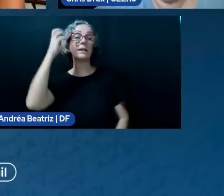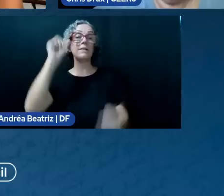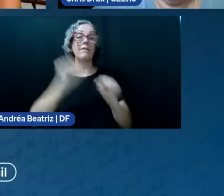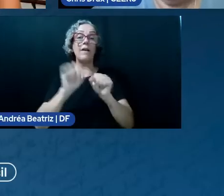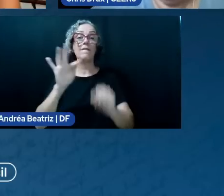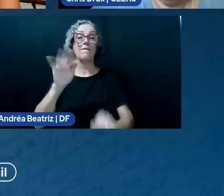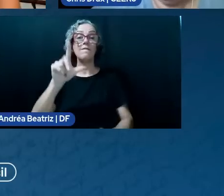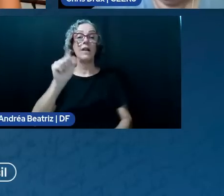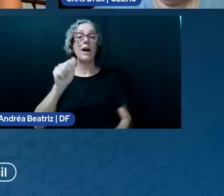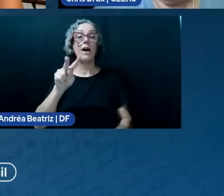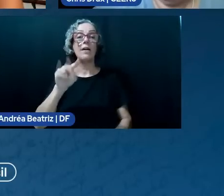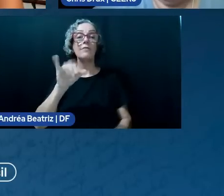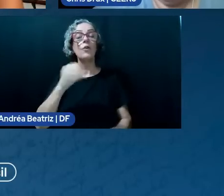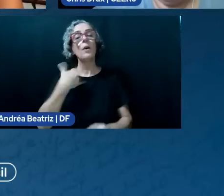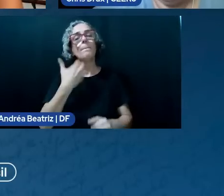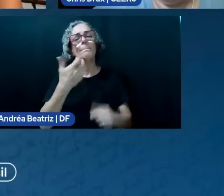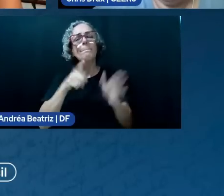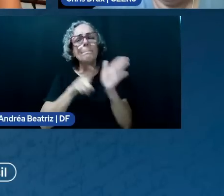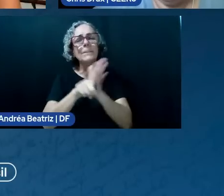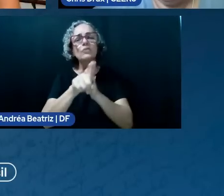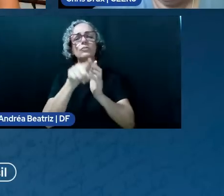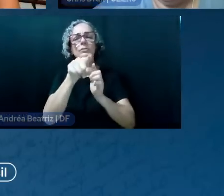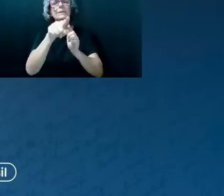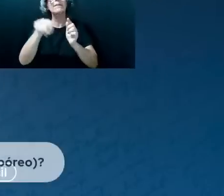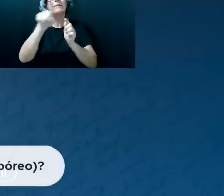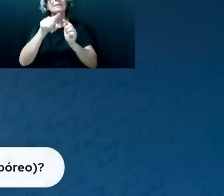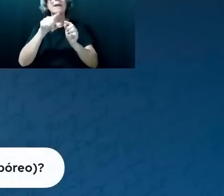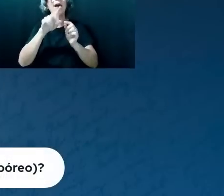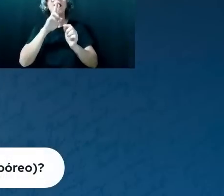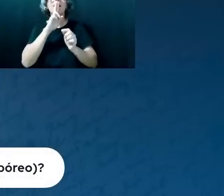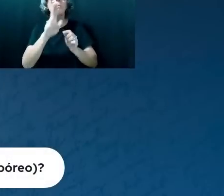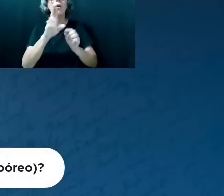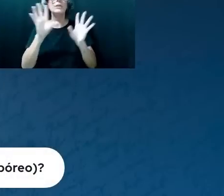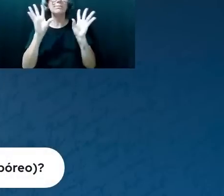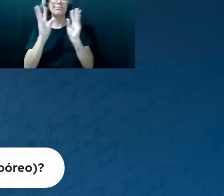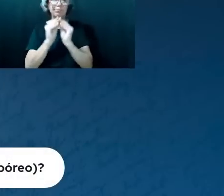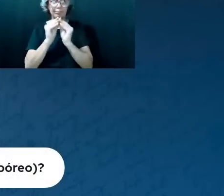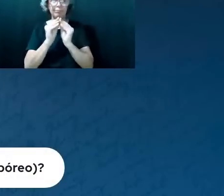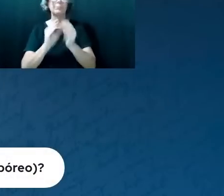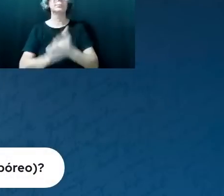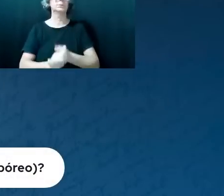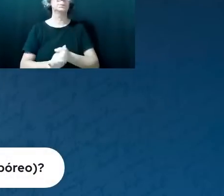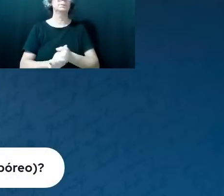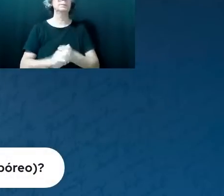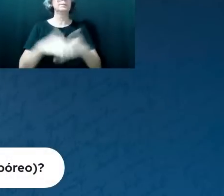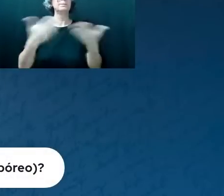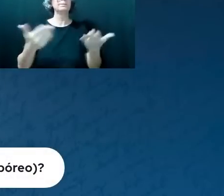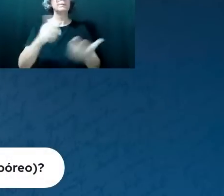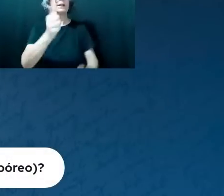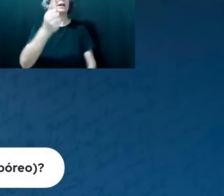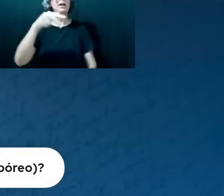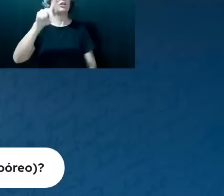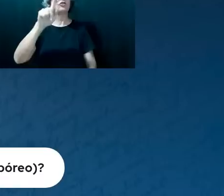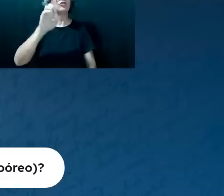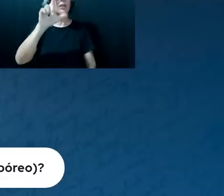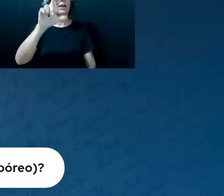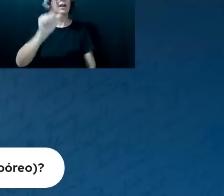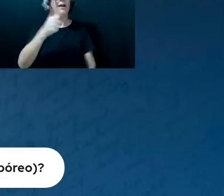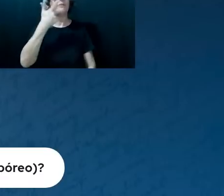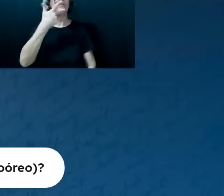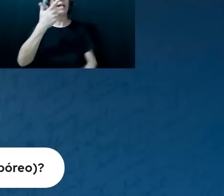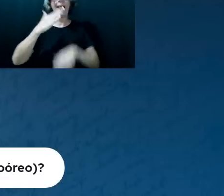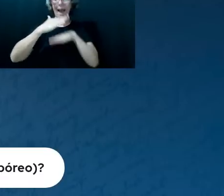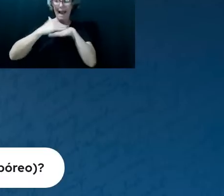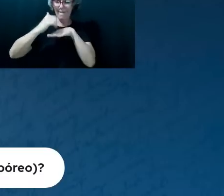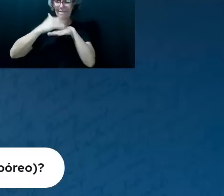senão a gente não consegue atender nem as duas. Aqui, Lúcia, a Ângela, ela colocou o seguinte: a afeição pode ser espiritual